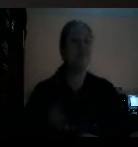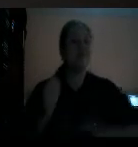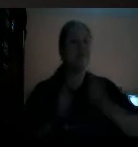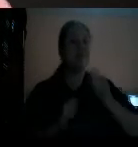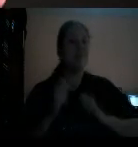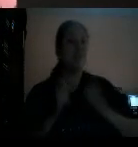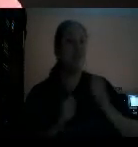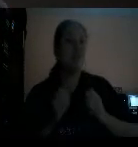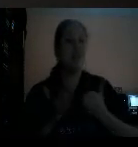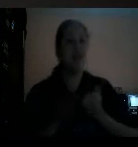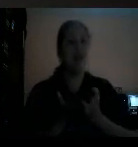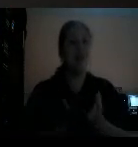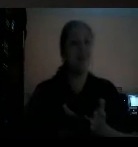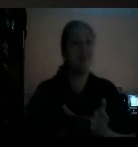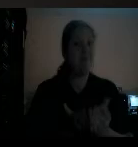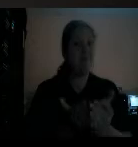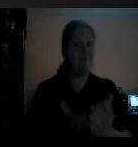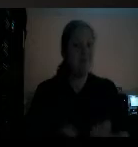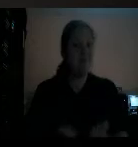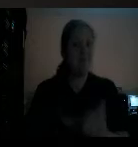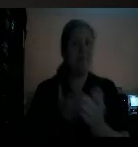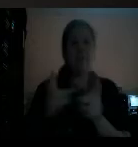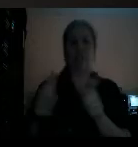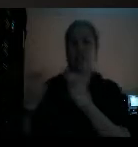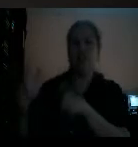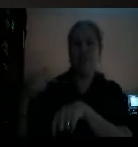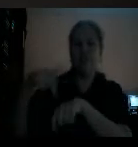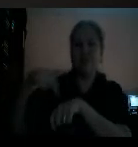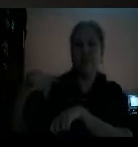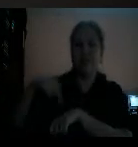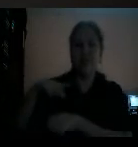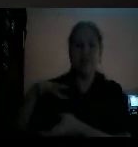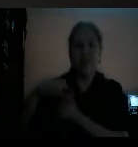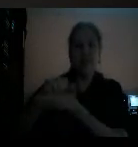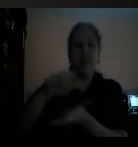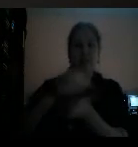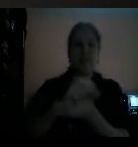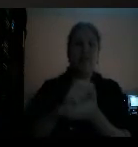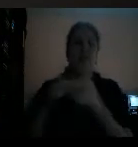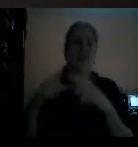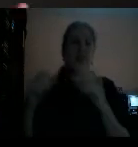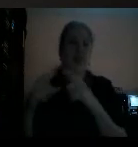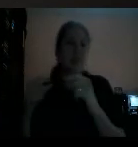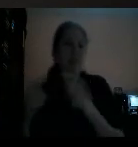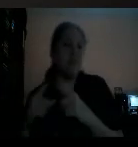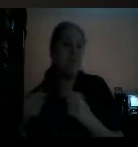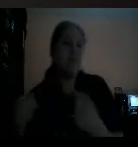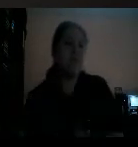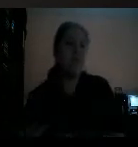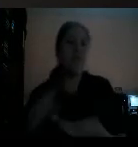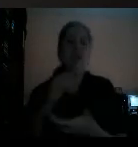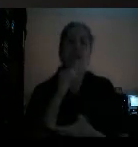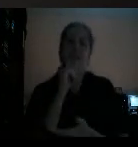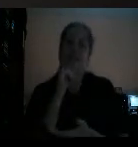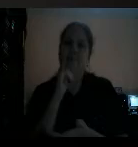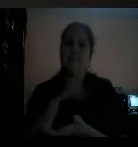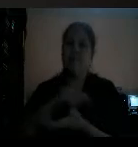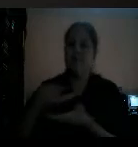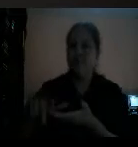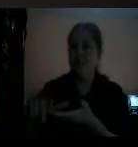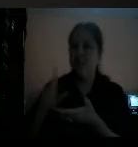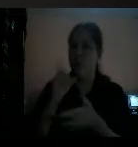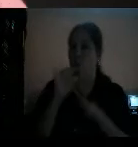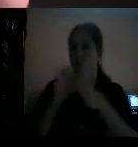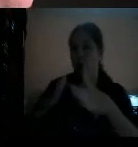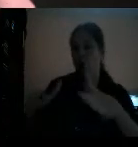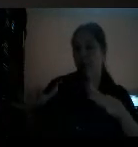das Filipinas, interviram ali no Japão, mostrando que toda a sua posse dos oceanos. Posteriormente, durante o período da Guerra